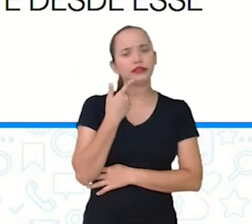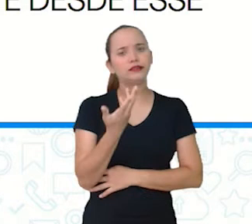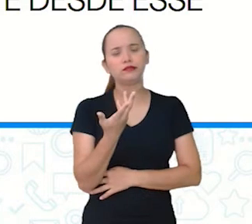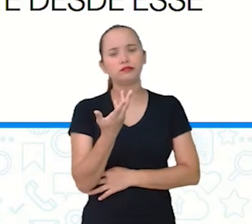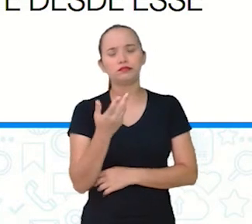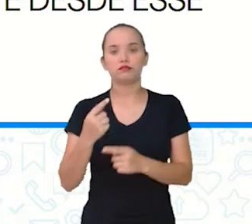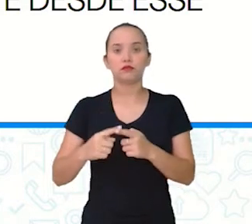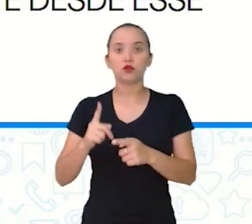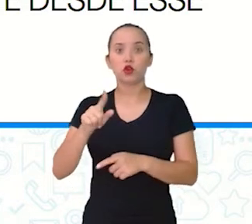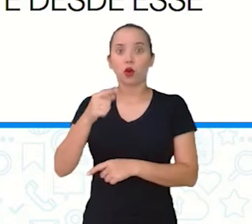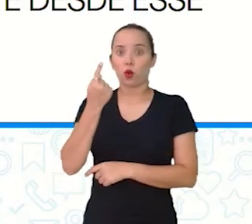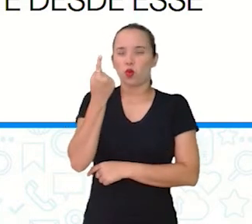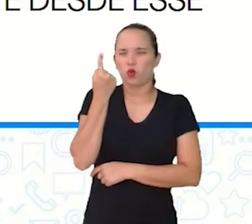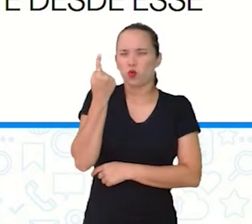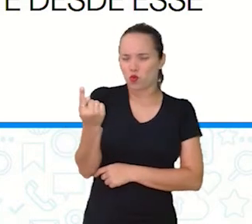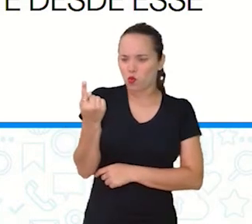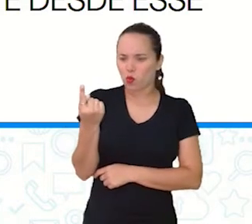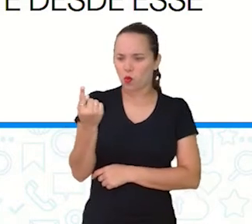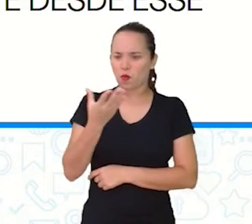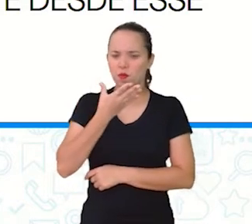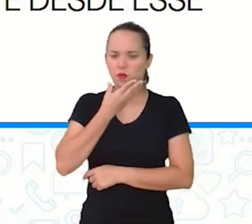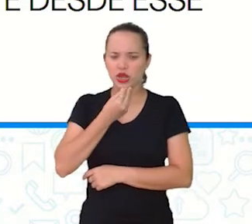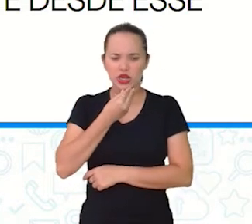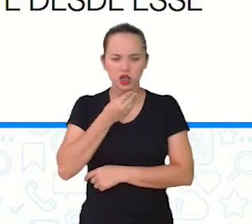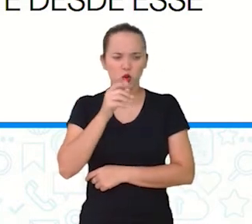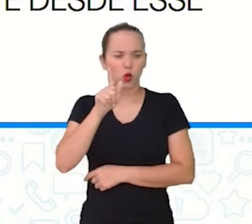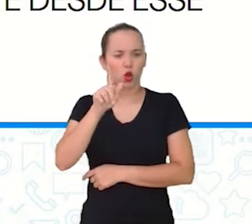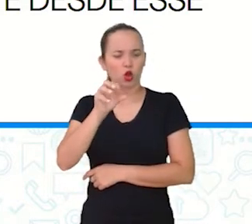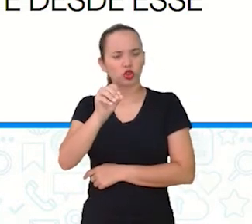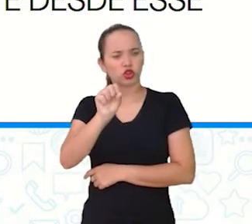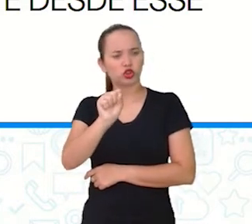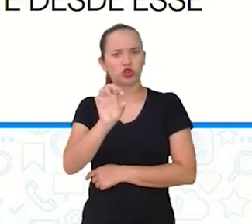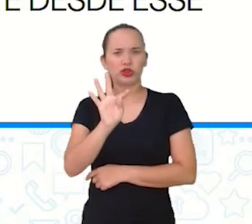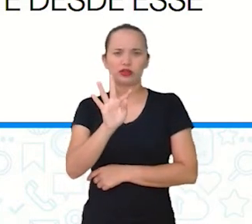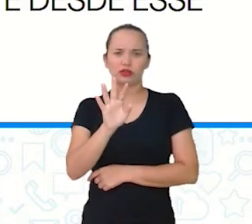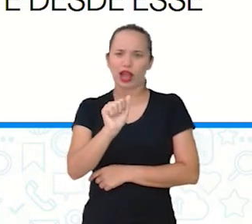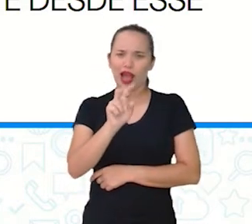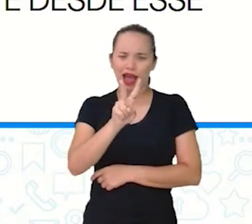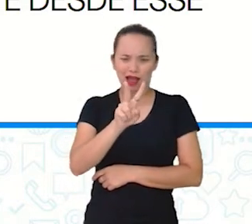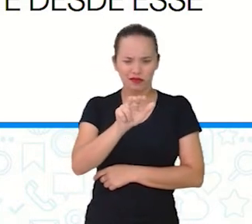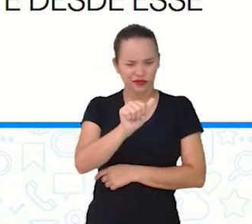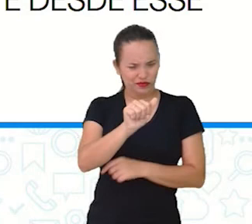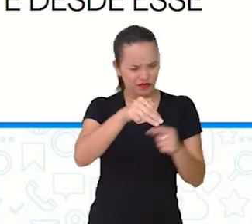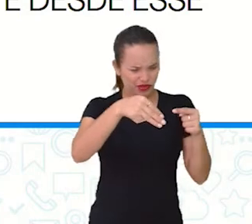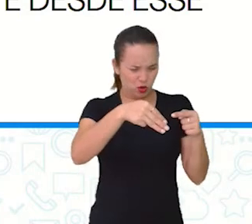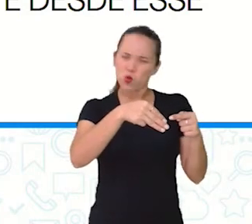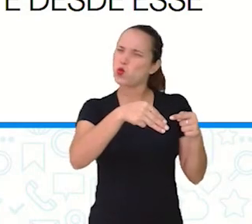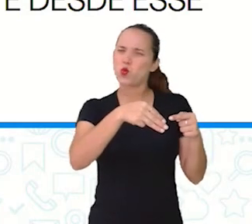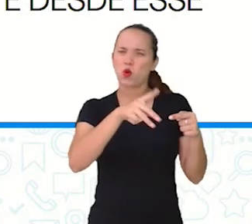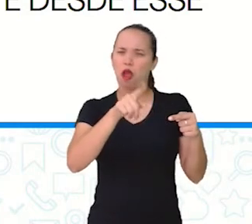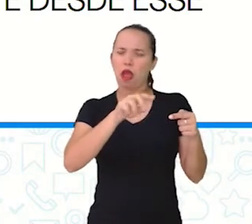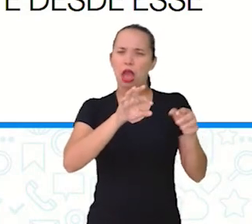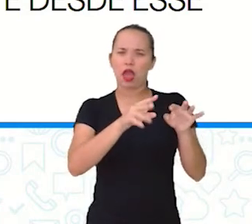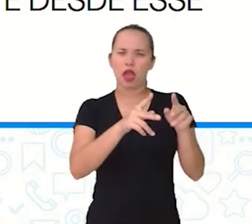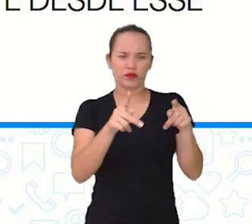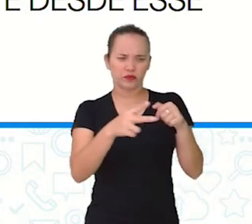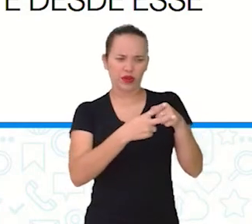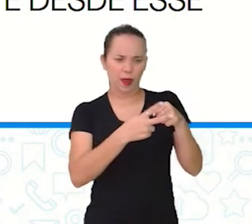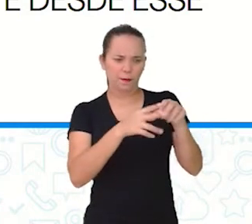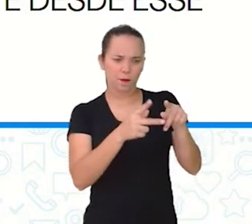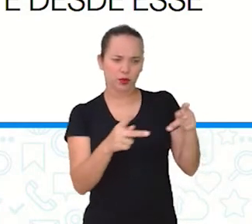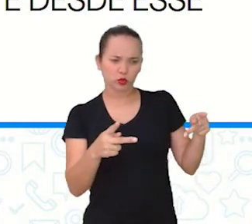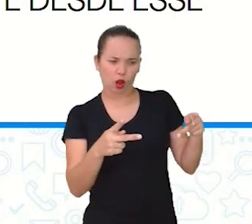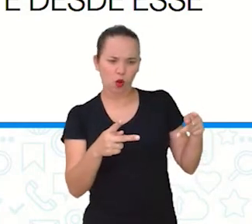só, um menino gostavam, mas um menino é um menino só, está no singular. E por que que o verbo está